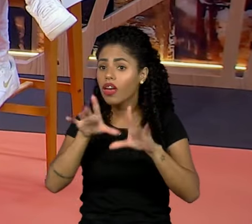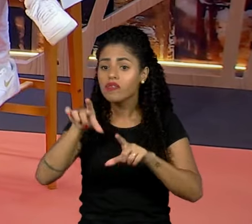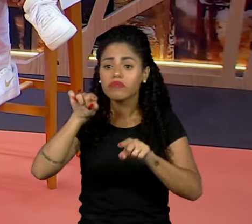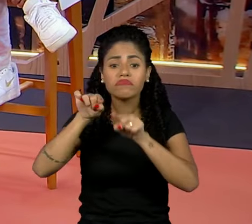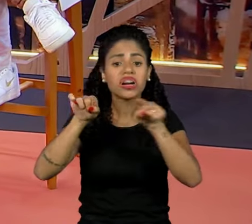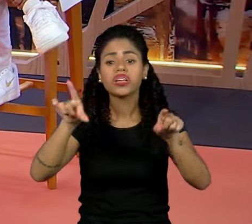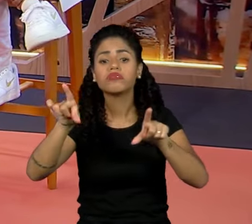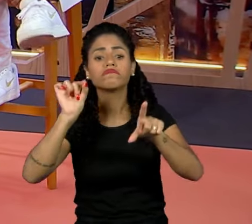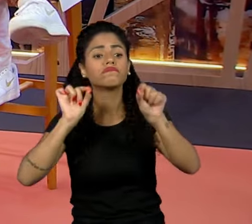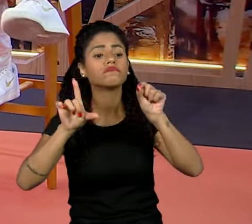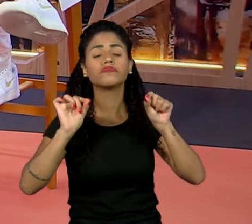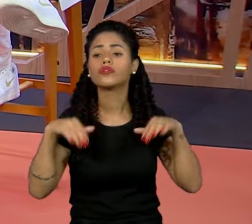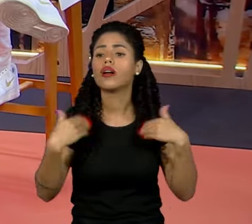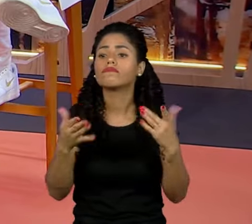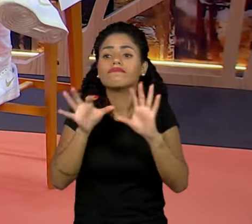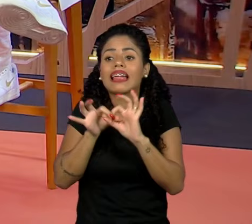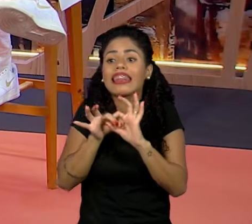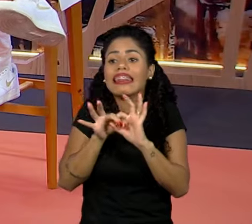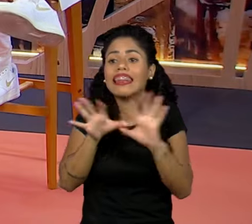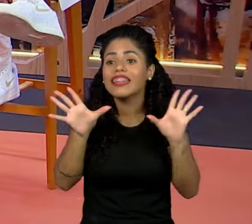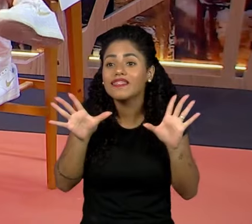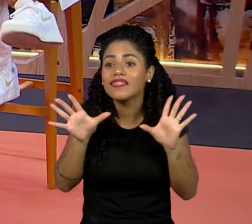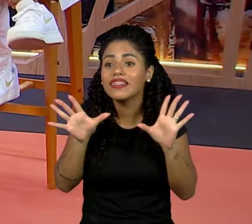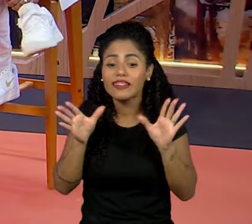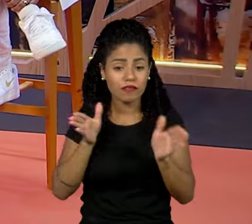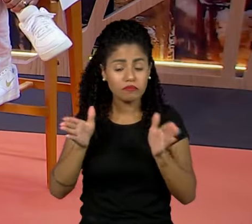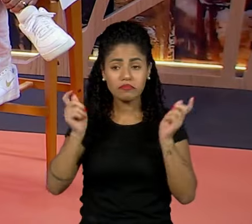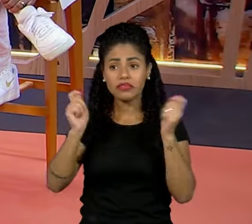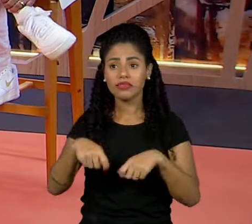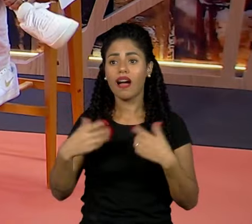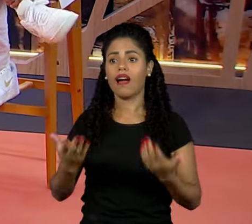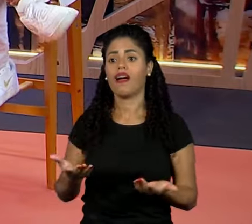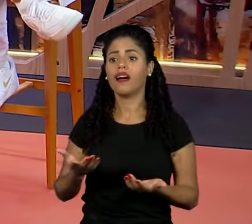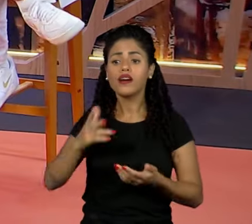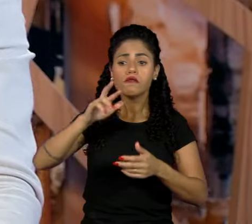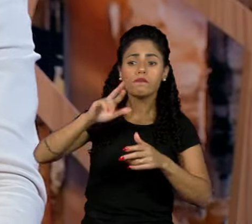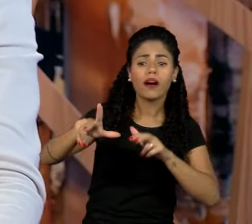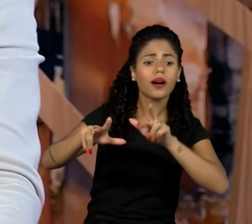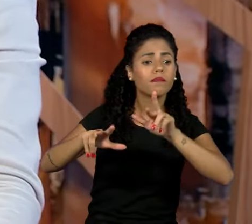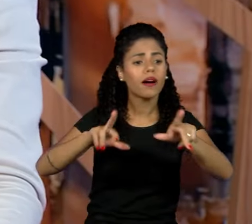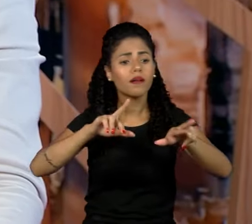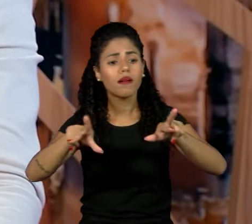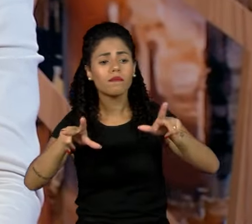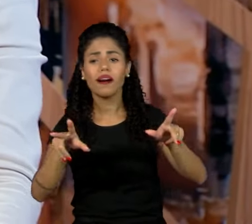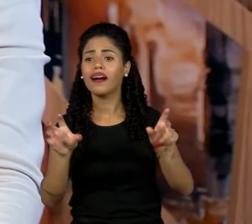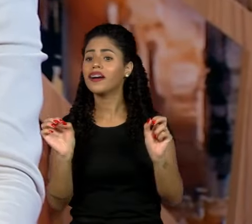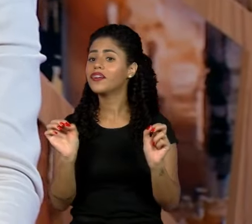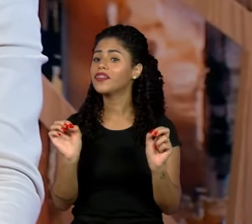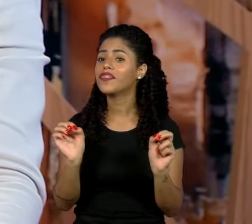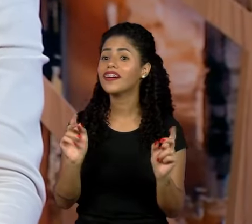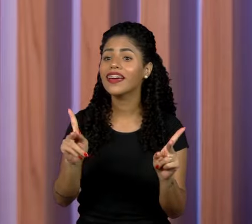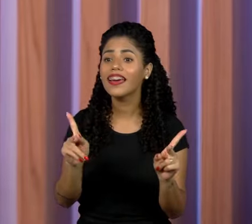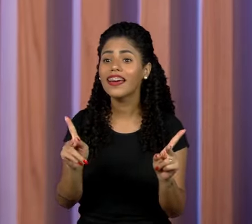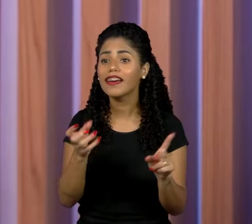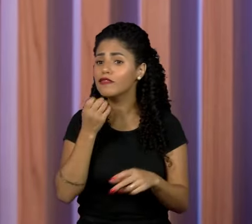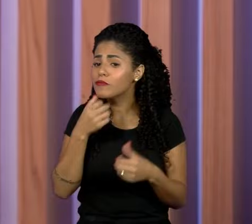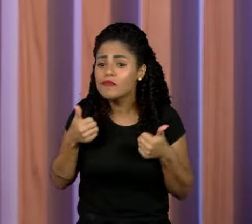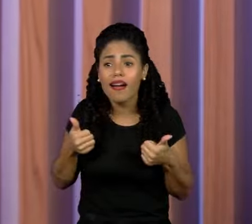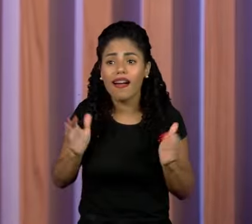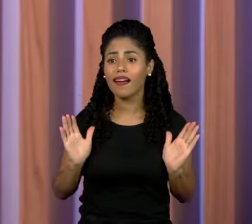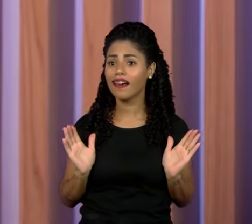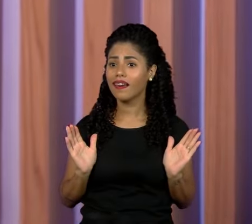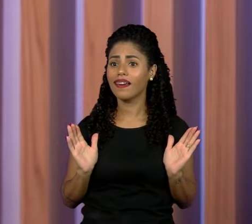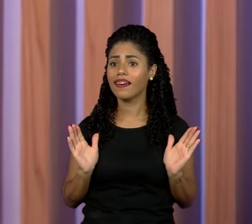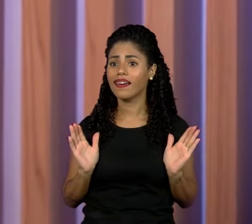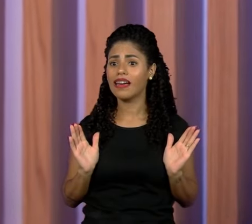aqui. Nós deveríamos ter esses símbolos das diferentes religiões em todo tipo de lugar onde tem, às vezes,